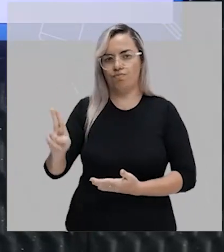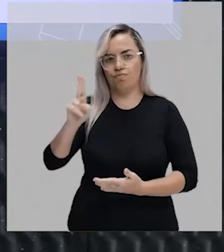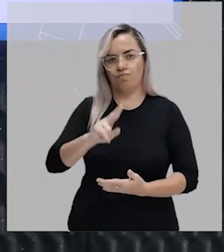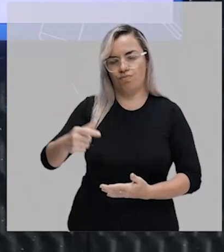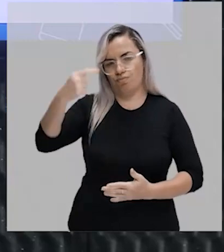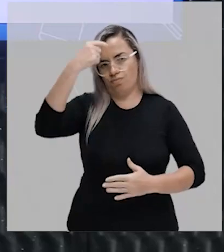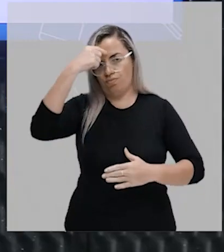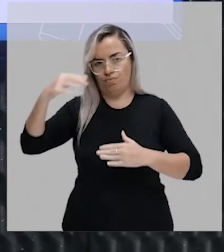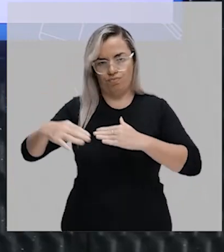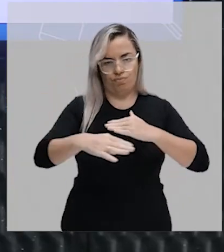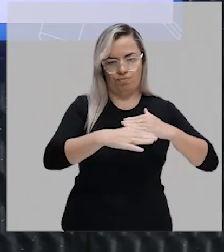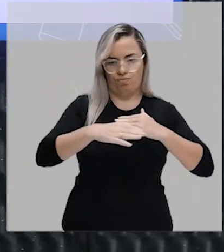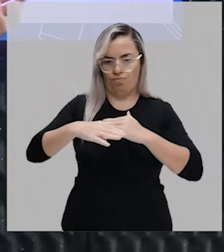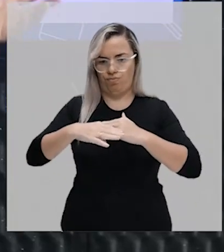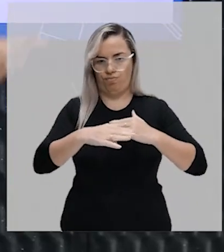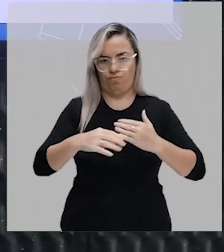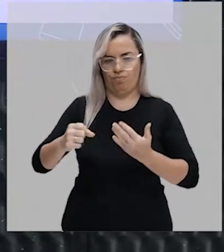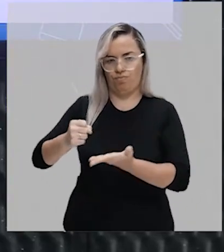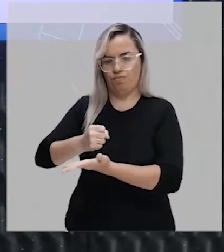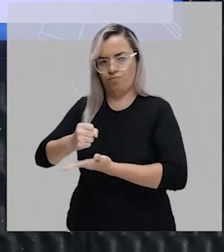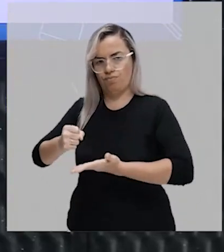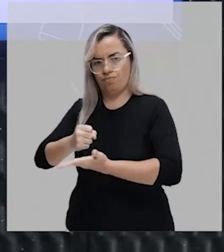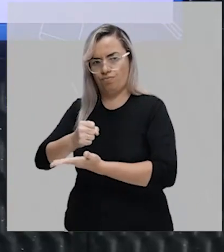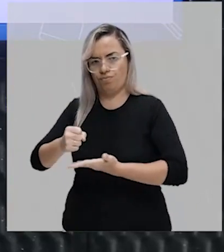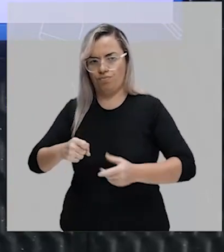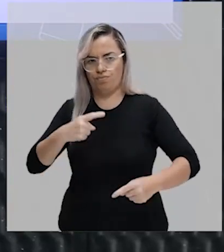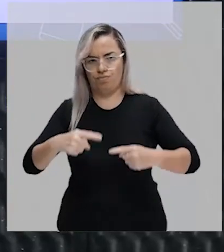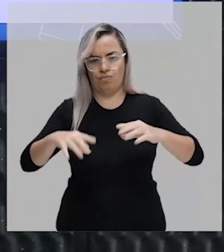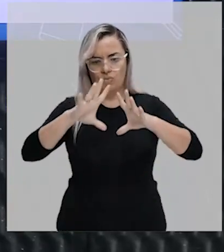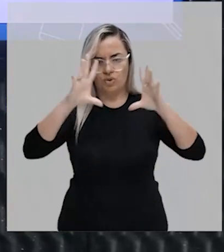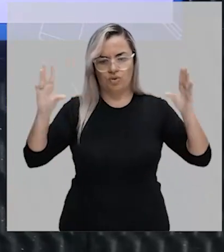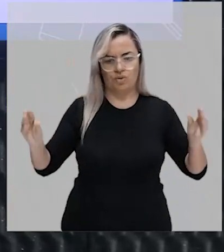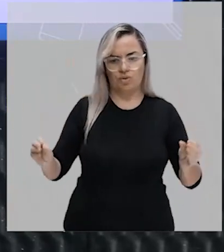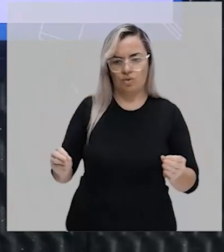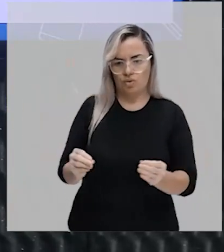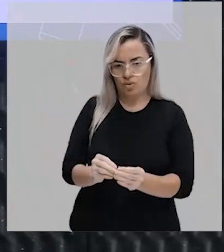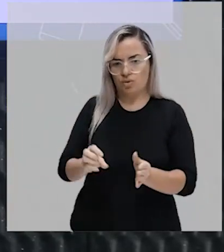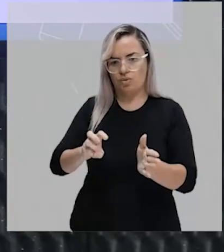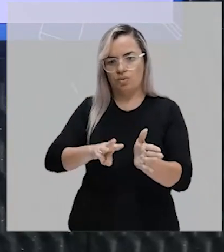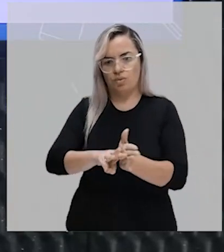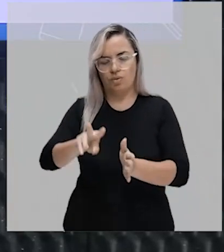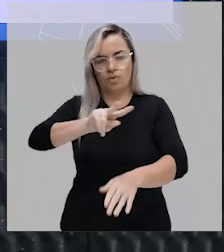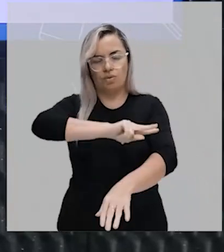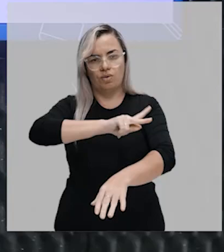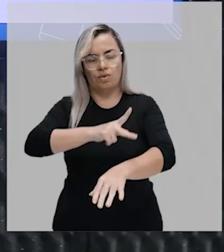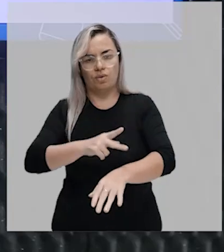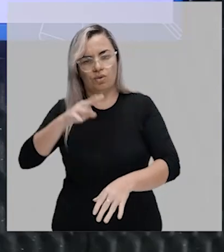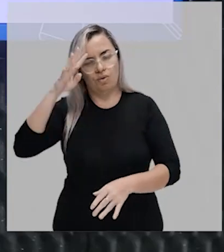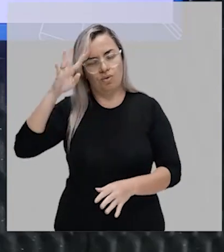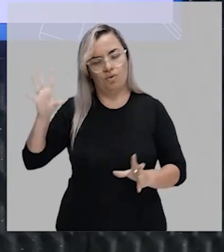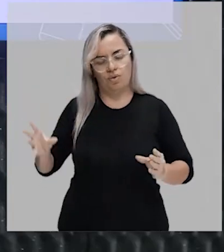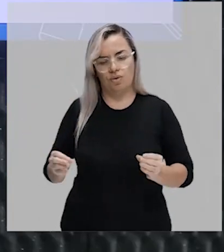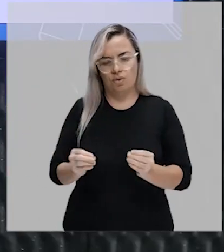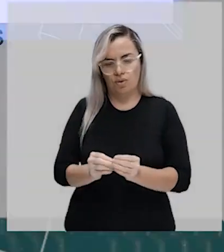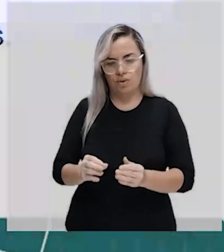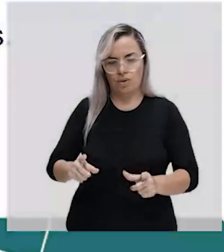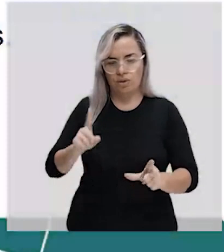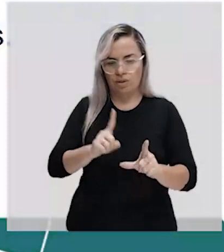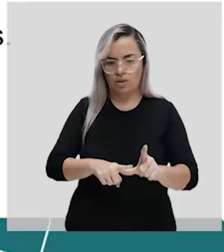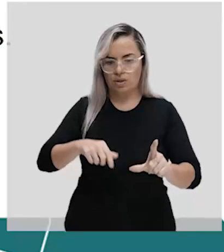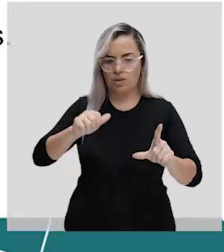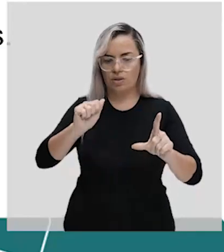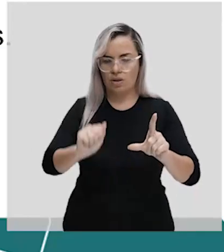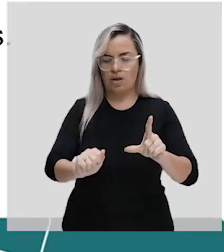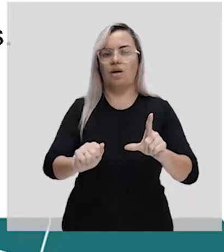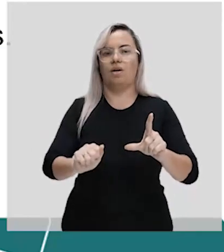servindo como base para discussões e conclusões. Então, de cara, a gente entende que a letra A vai ser a alternativa